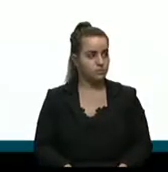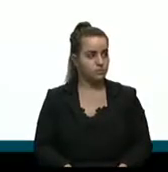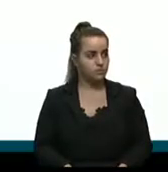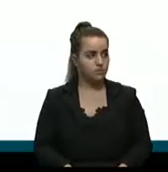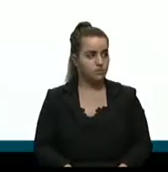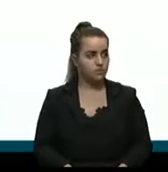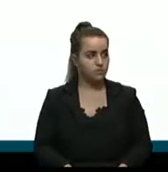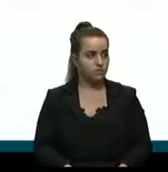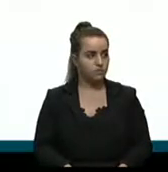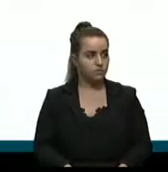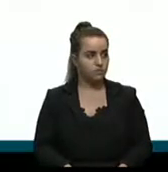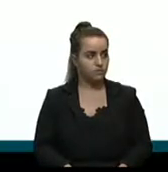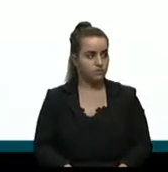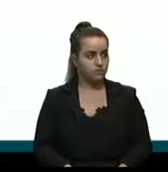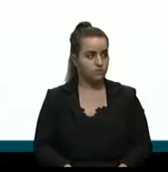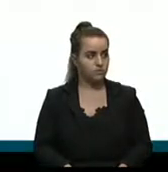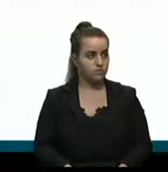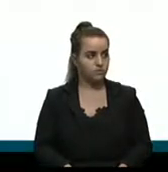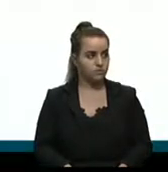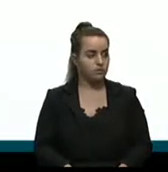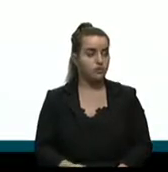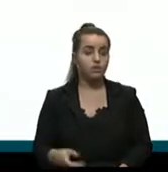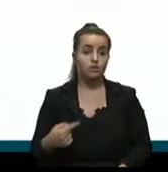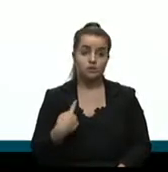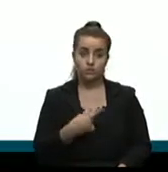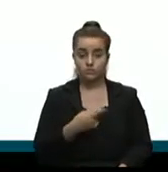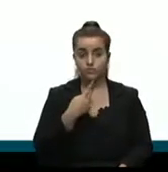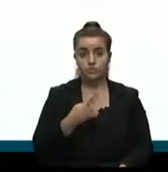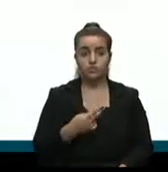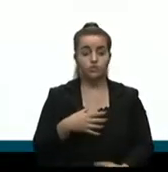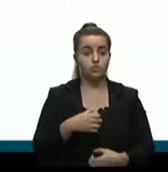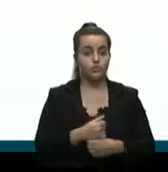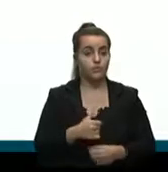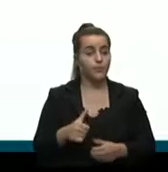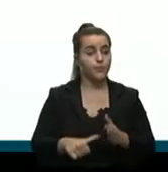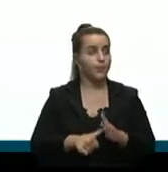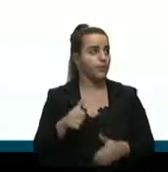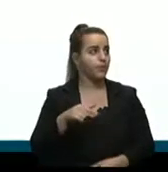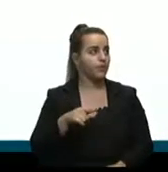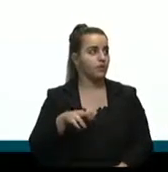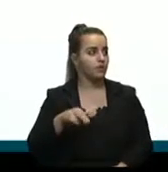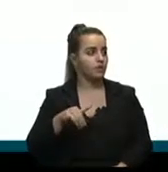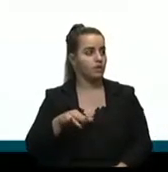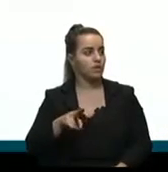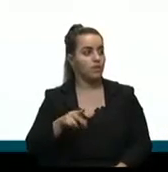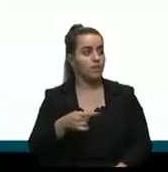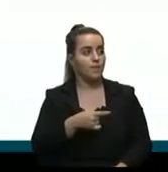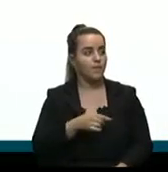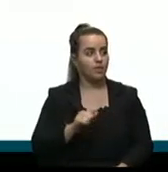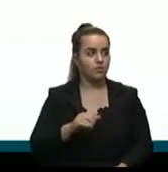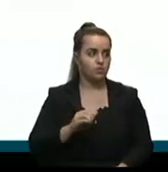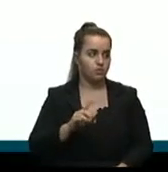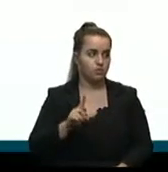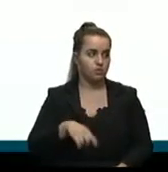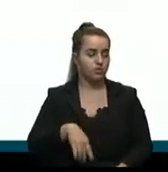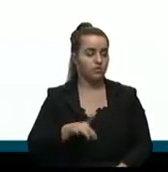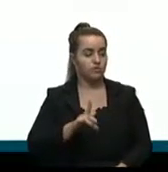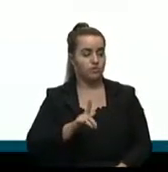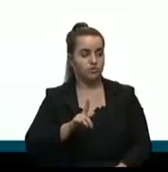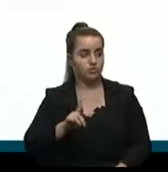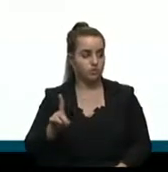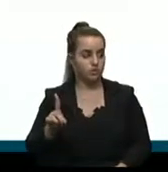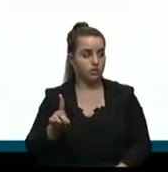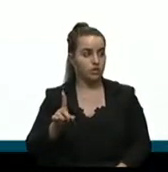de 7,2. Como nós estamos tratando de uma equação do primeiro grau, o menos 80 vai passar para o lado direito com o